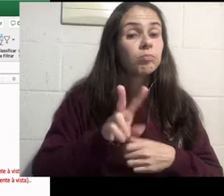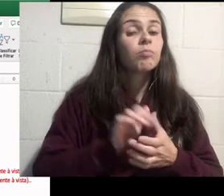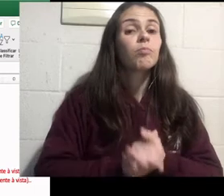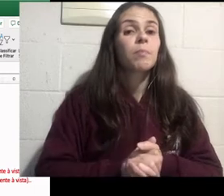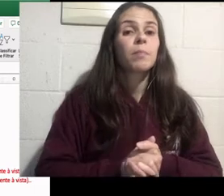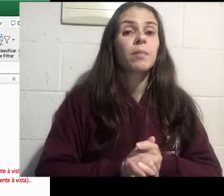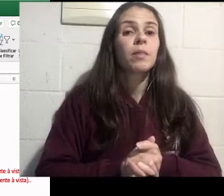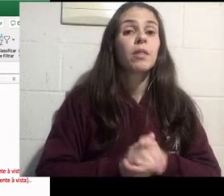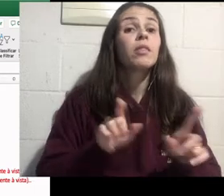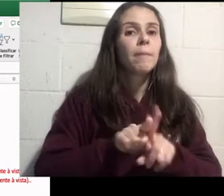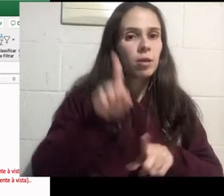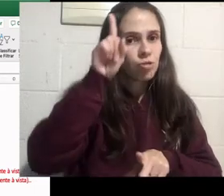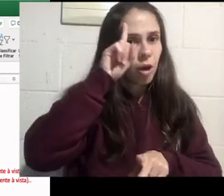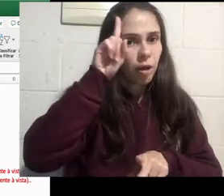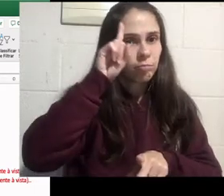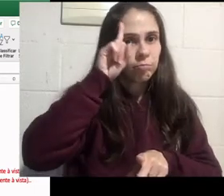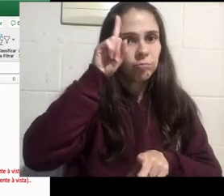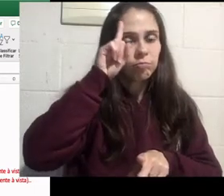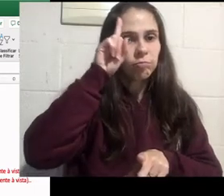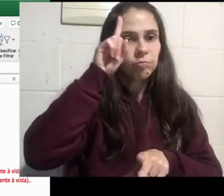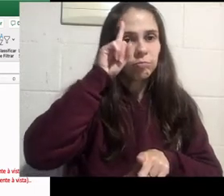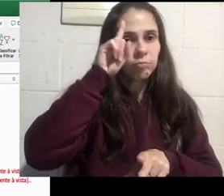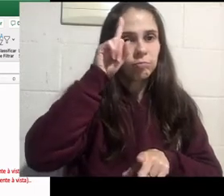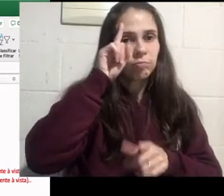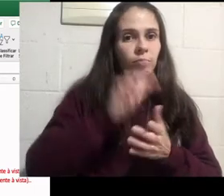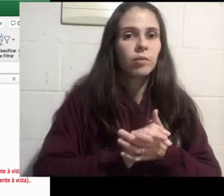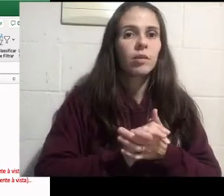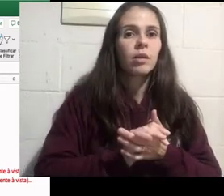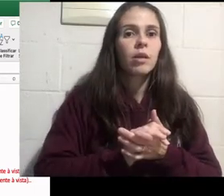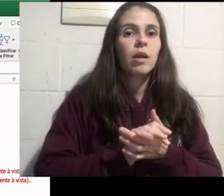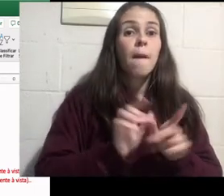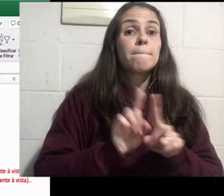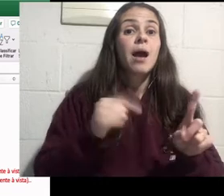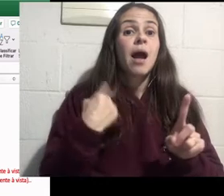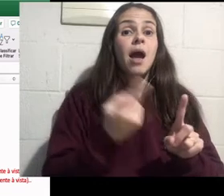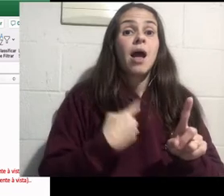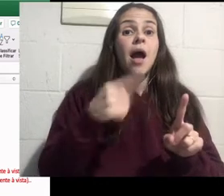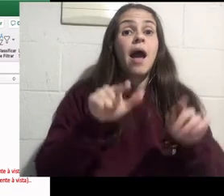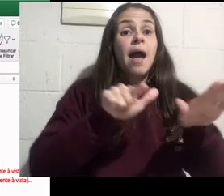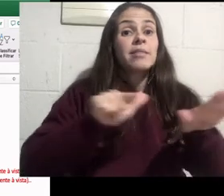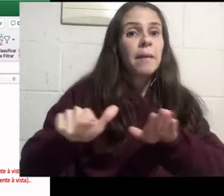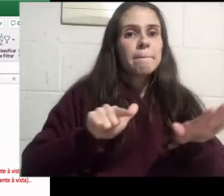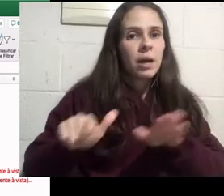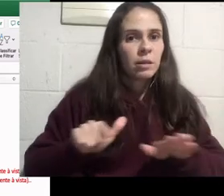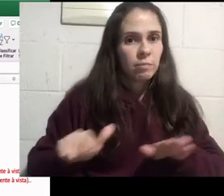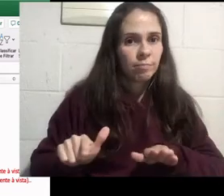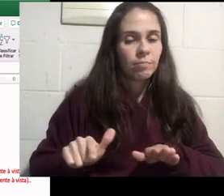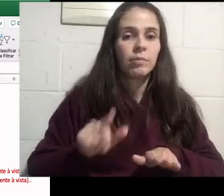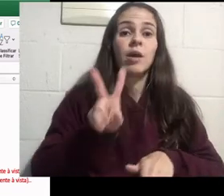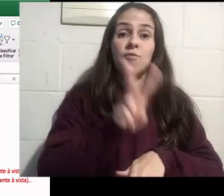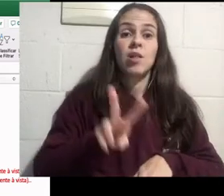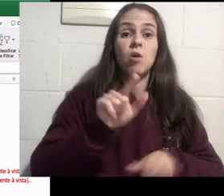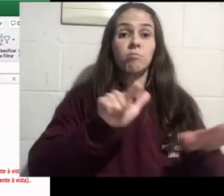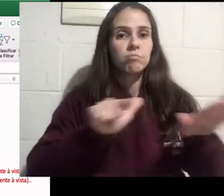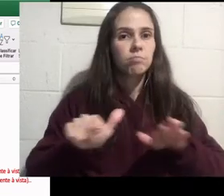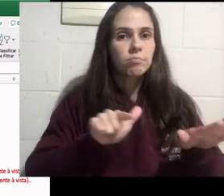na verdade, diário, né, da mini empresa, na verdade, o custo semanal, porque a nossa mini empresa vai se estabelecer em unidade de